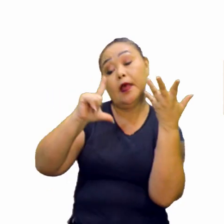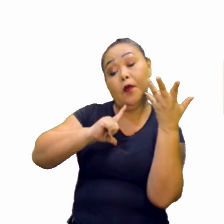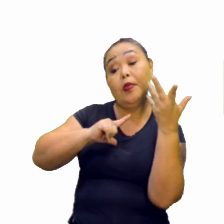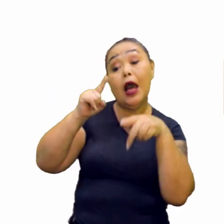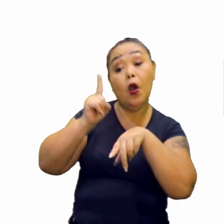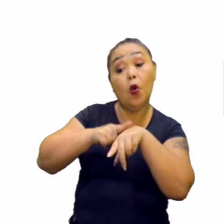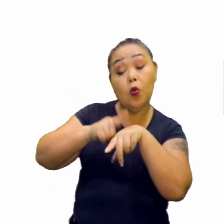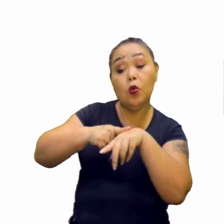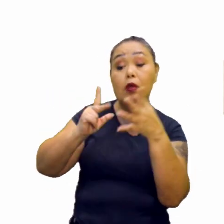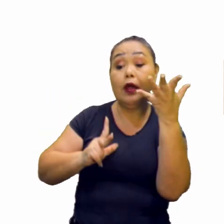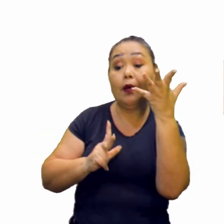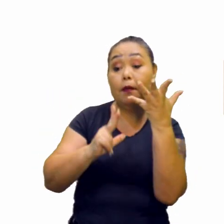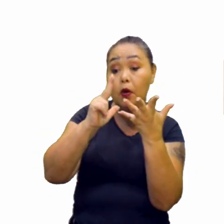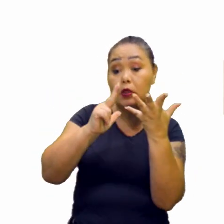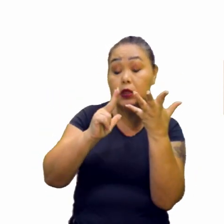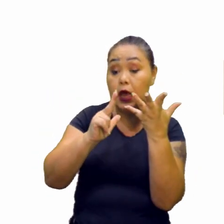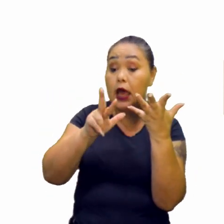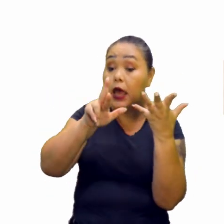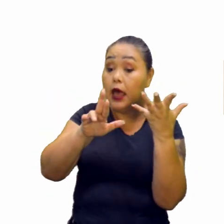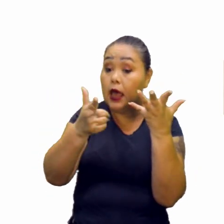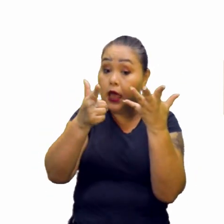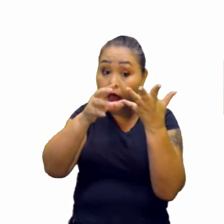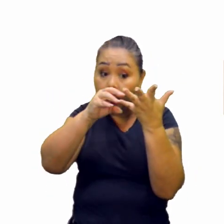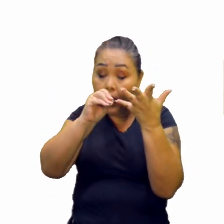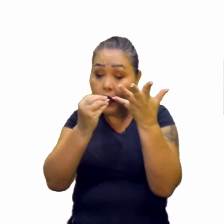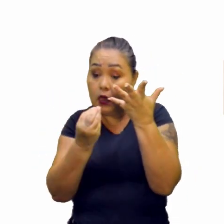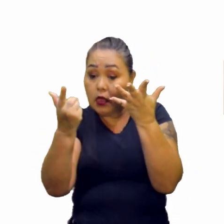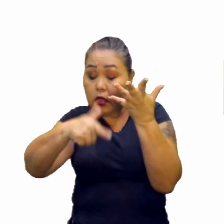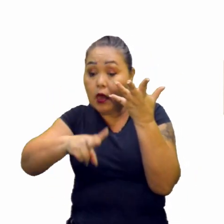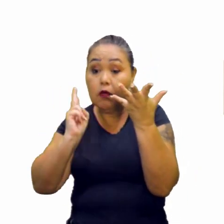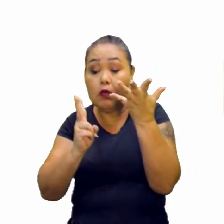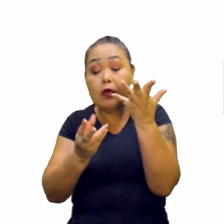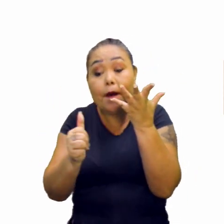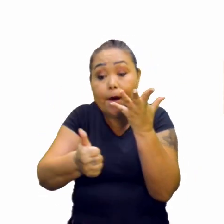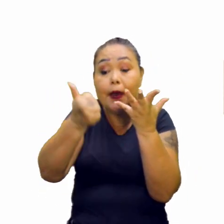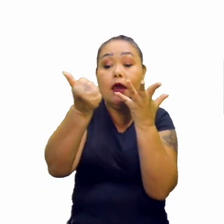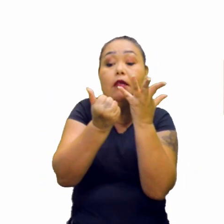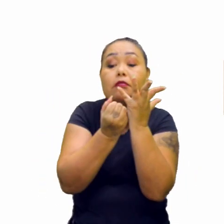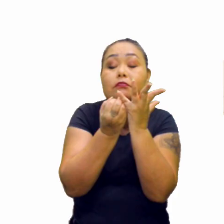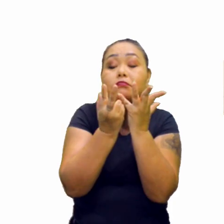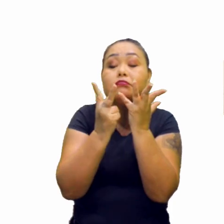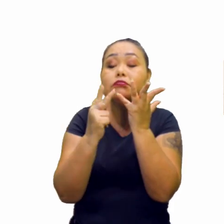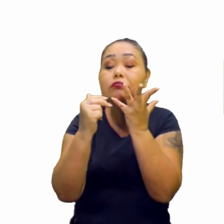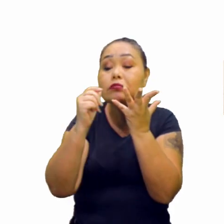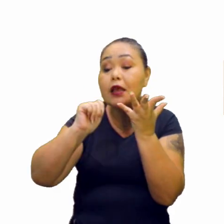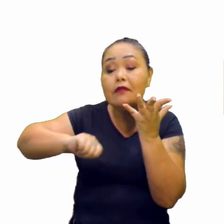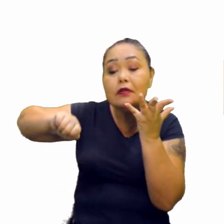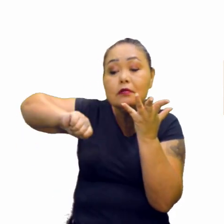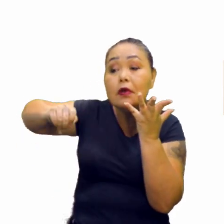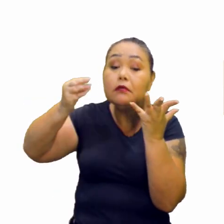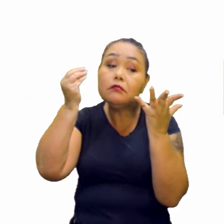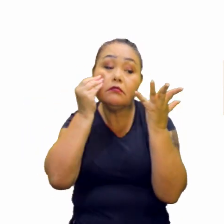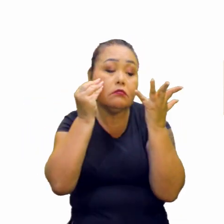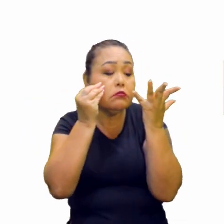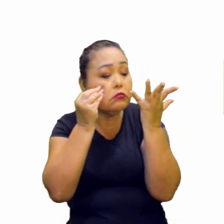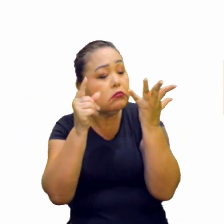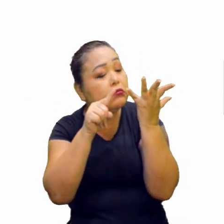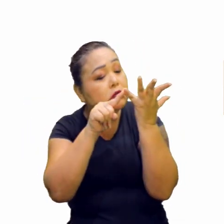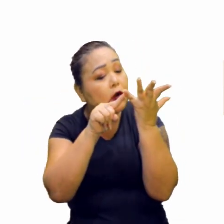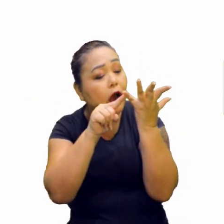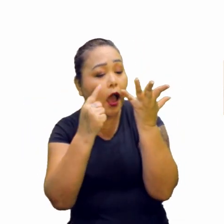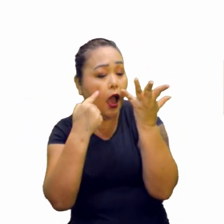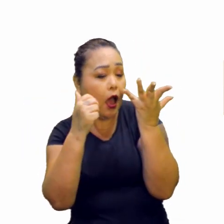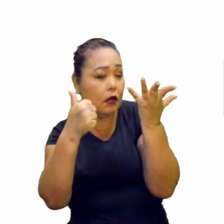se você quer melhorar o ciclo ou manter o ciclo, tem que fazer as anotações para verificar se teve, né?